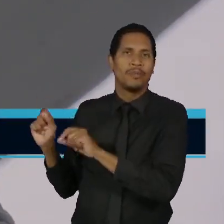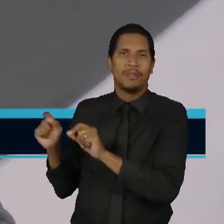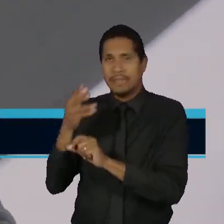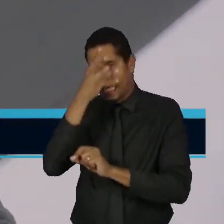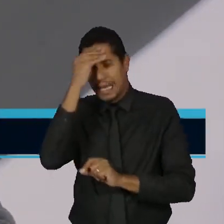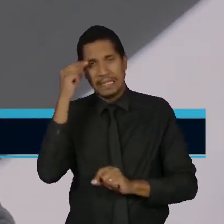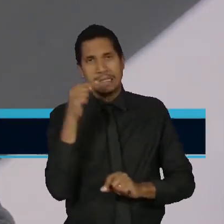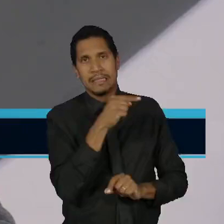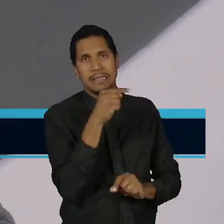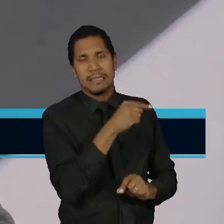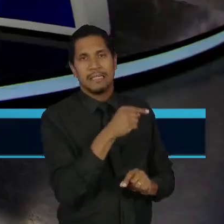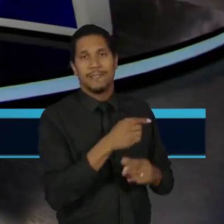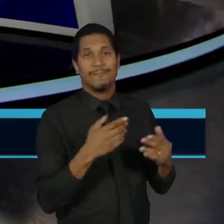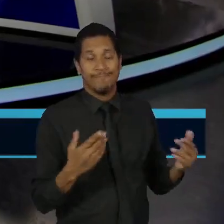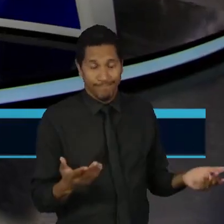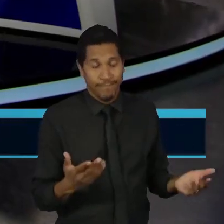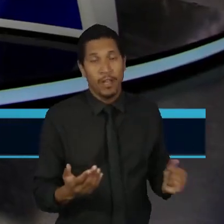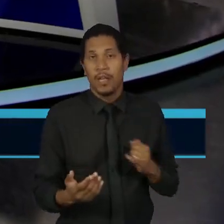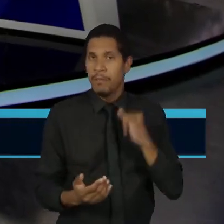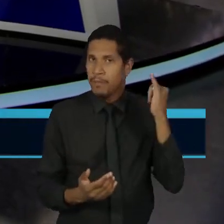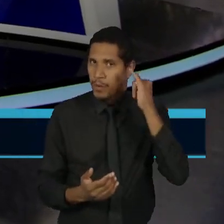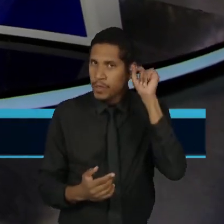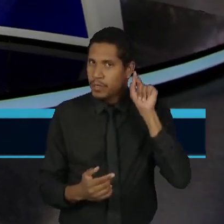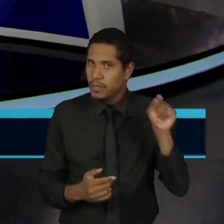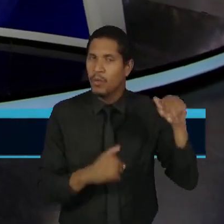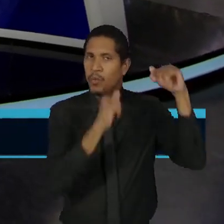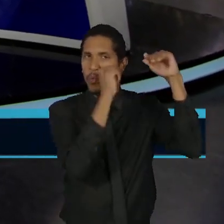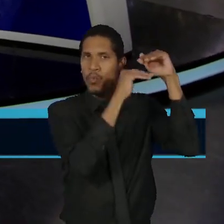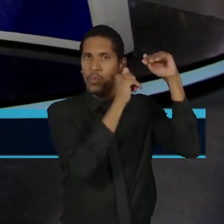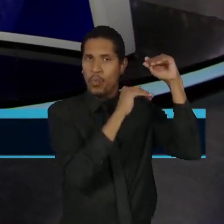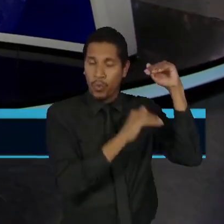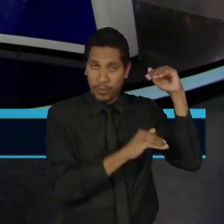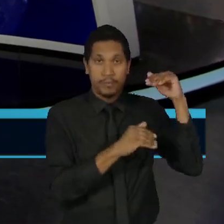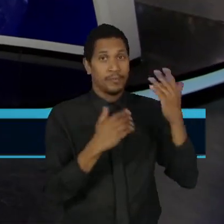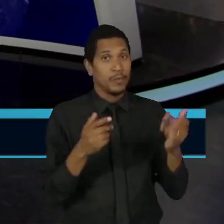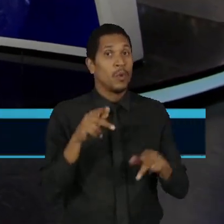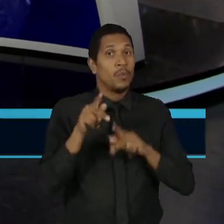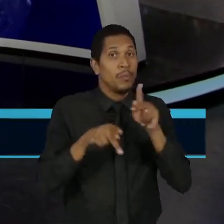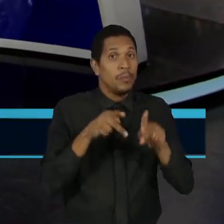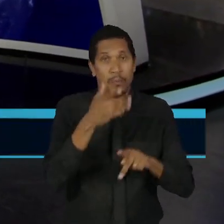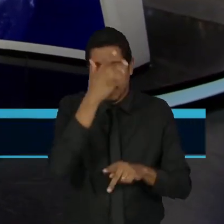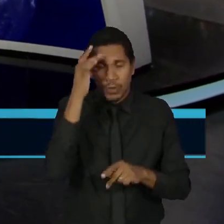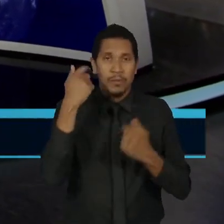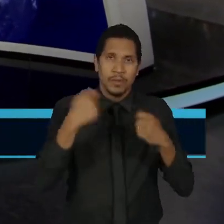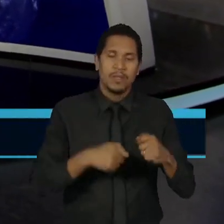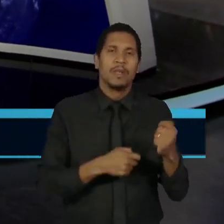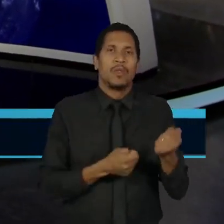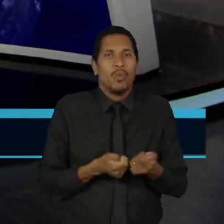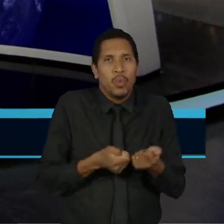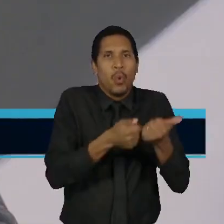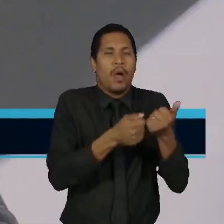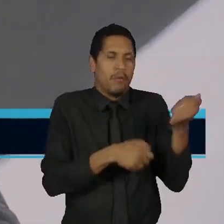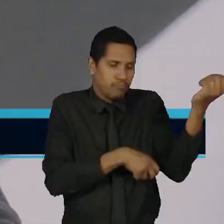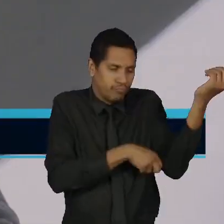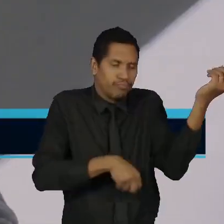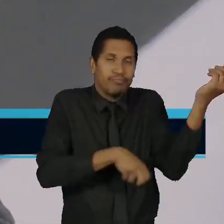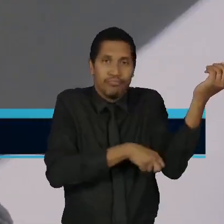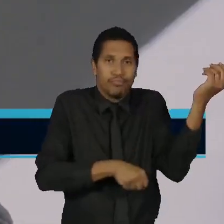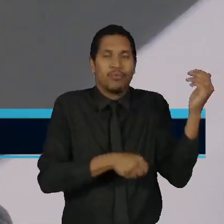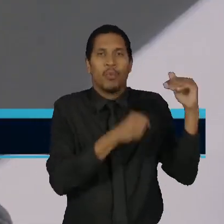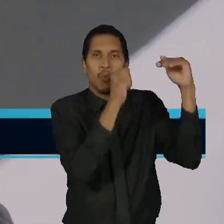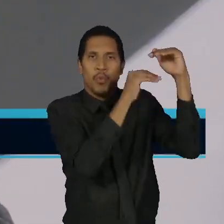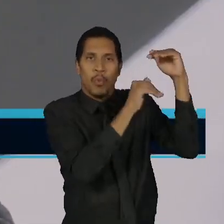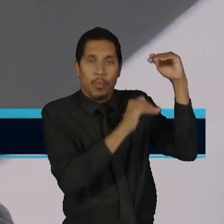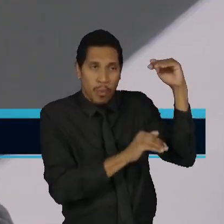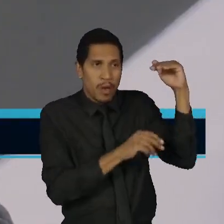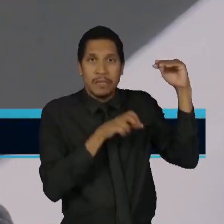neste momento, é uma questão bastante complicada e se o povo não doar, vai faltar e pessoas vão morrer por